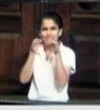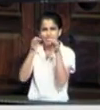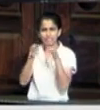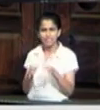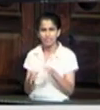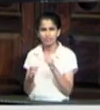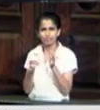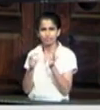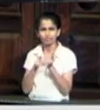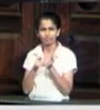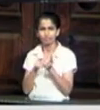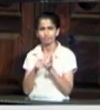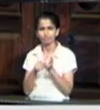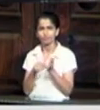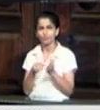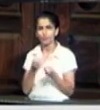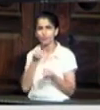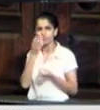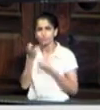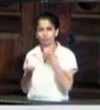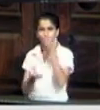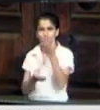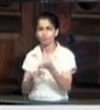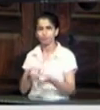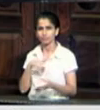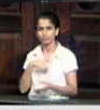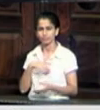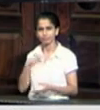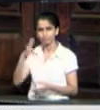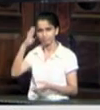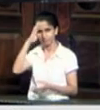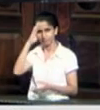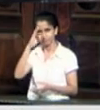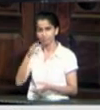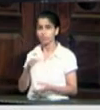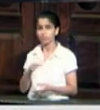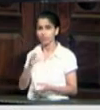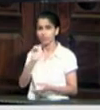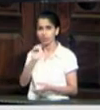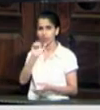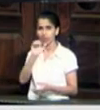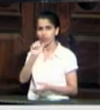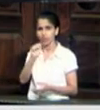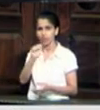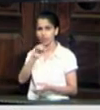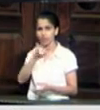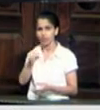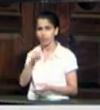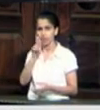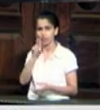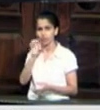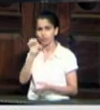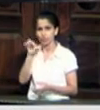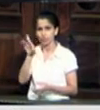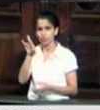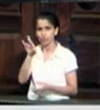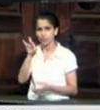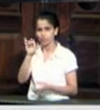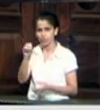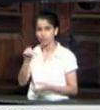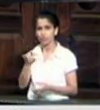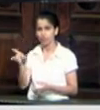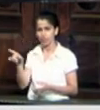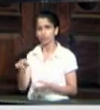uma exposição feita pelo Coronel Cajueiro, que é do Estado-Maior do CPE,